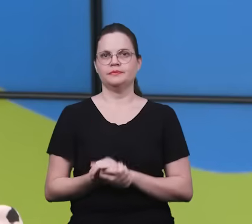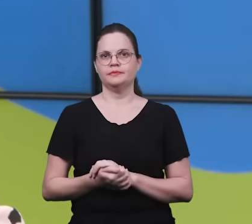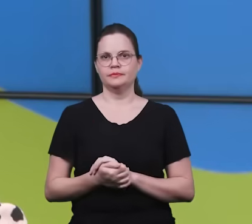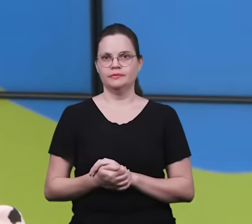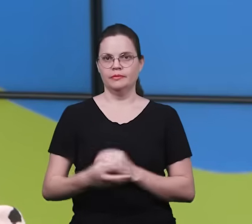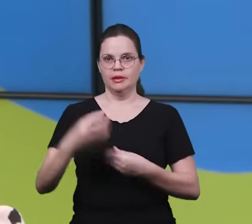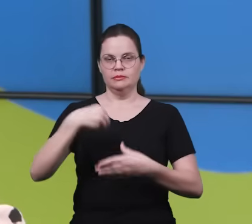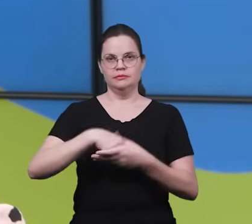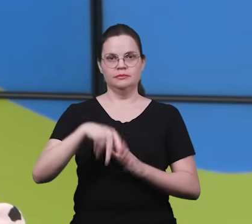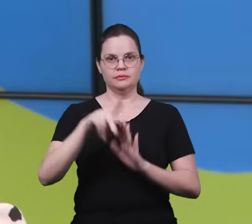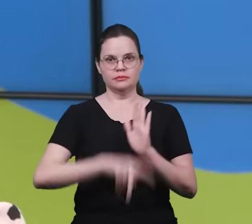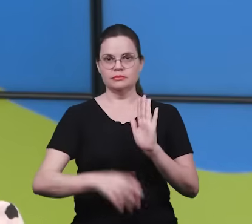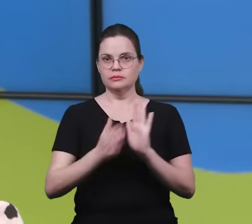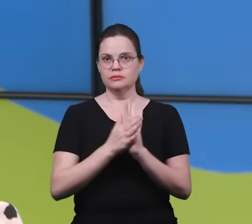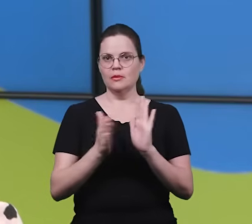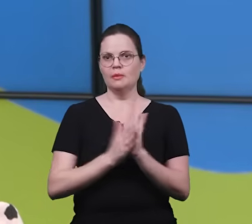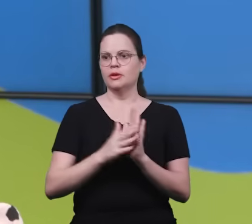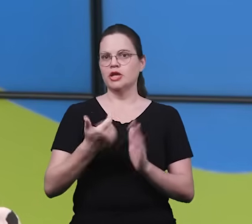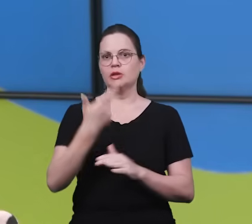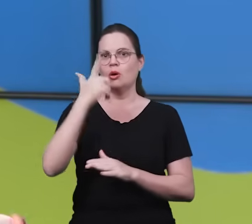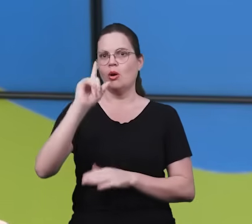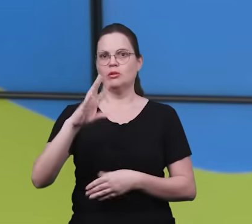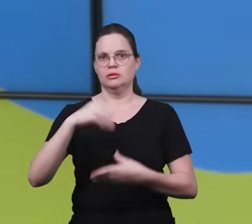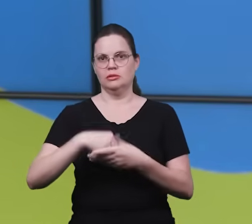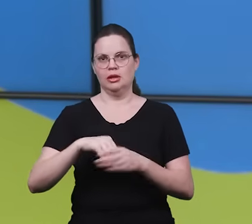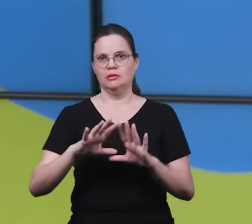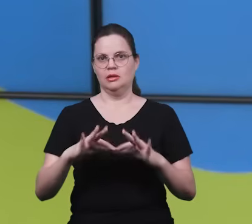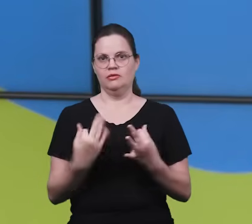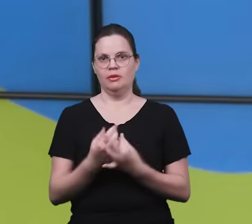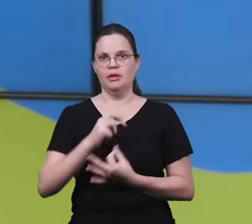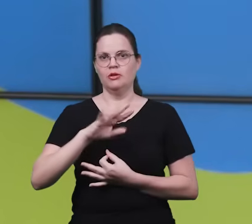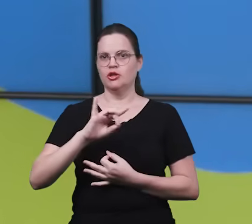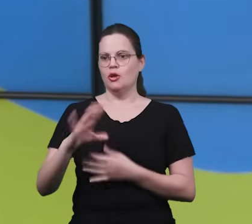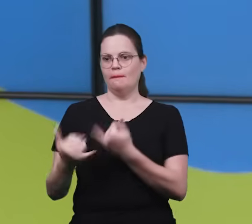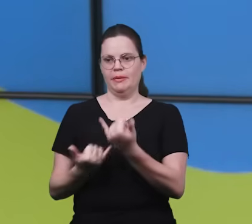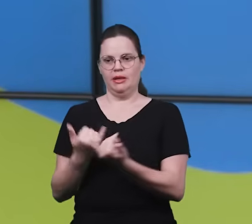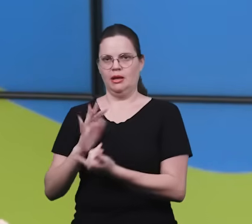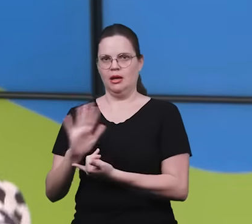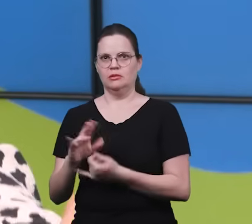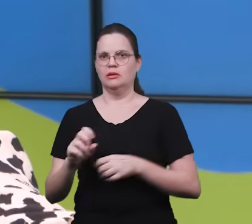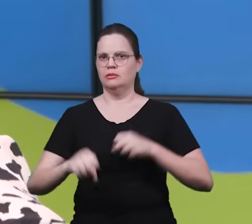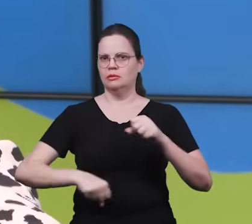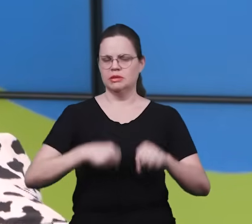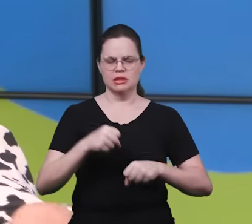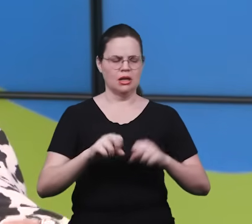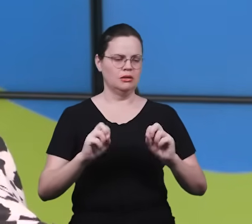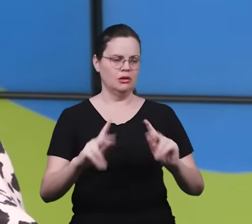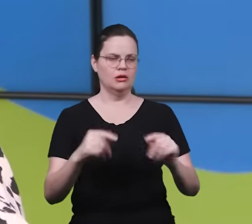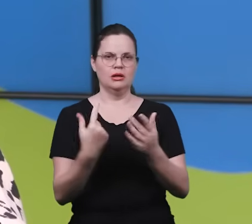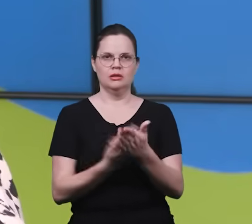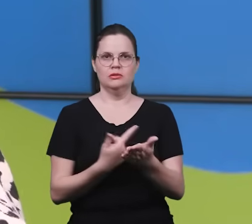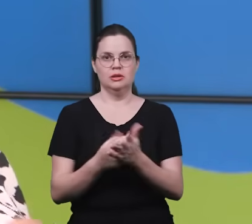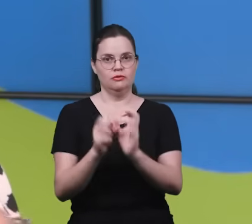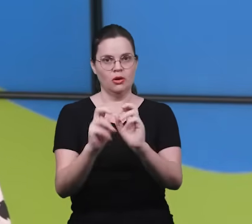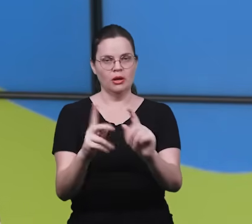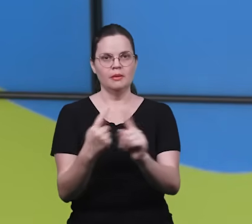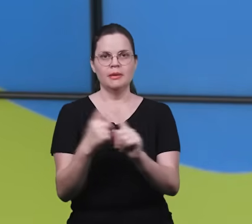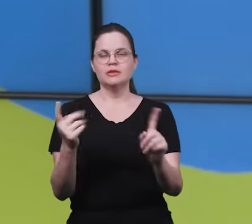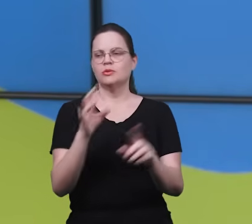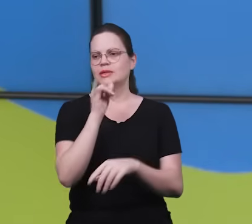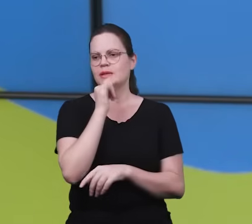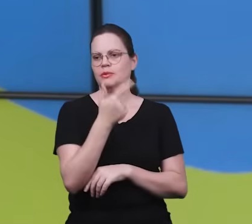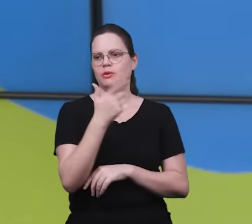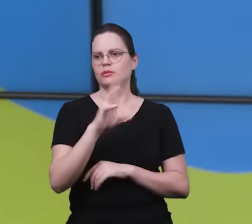criança nos projetos maiores da família. Não só no projeto do brinquedo, da bicicleta, do brinquedo, do livrinho.